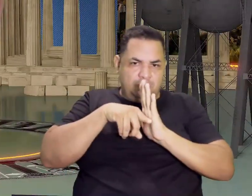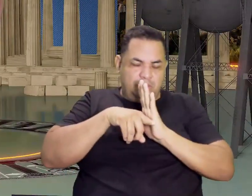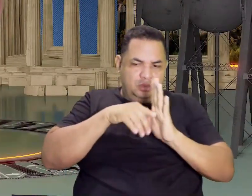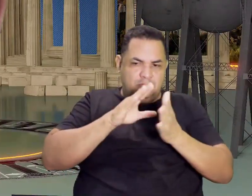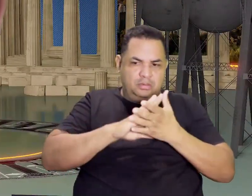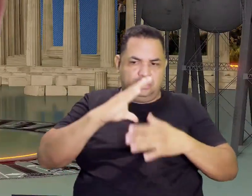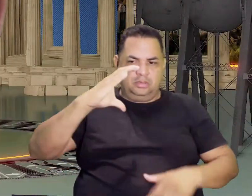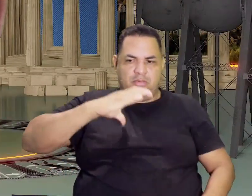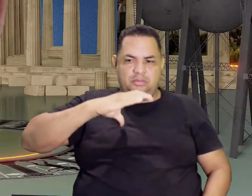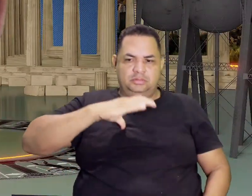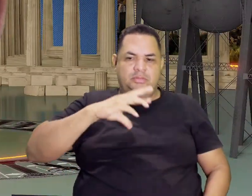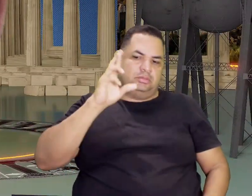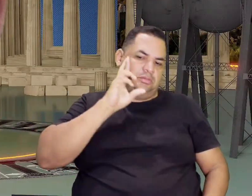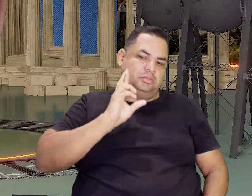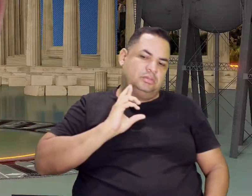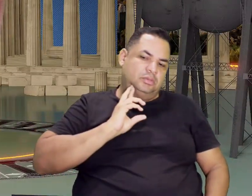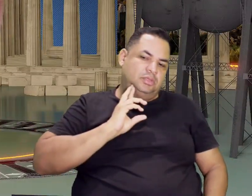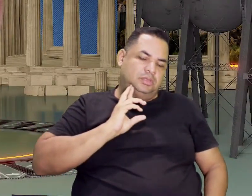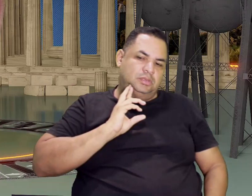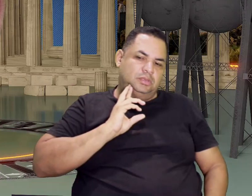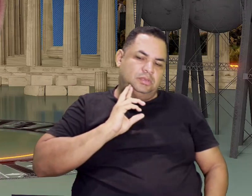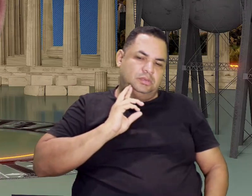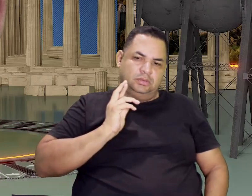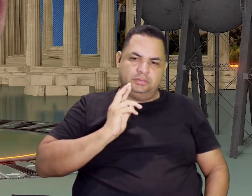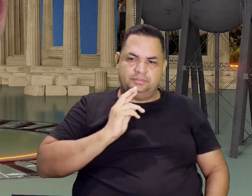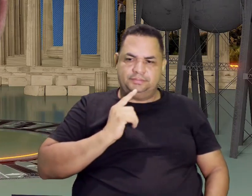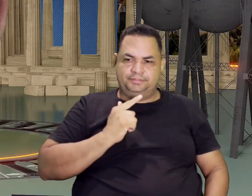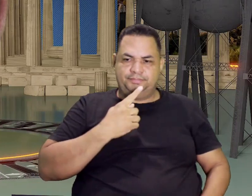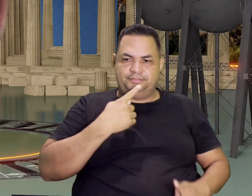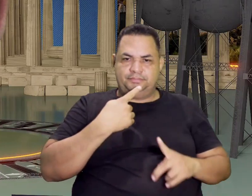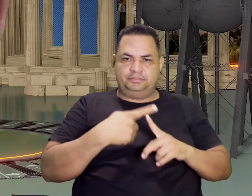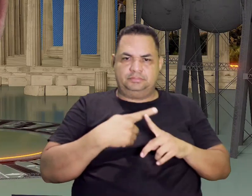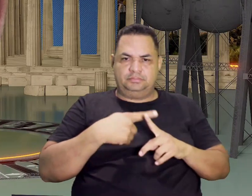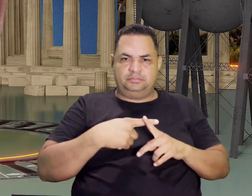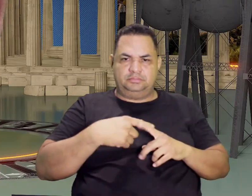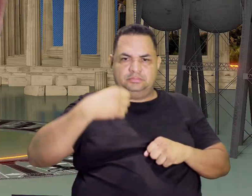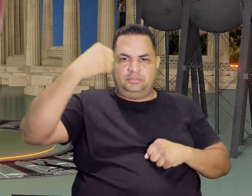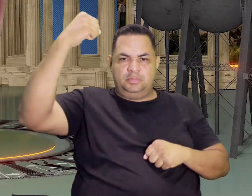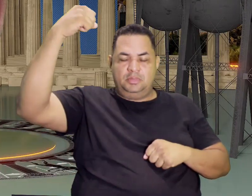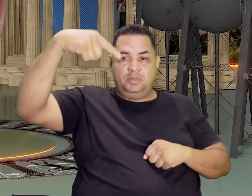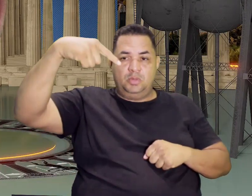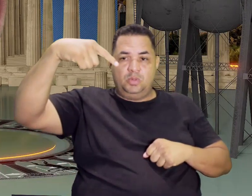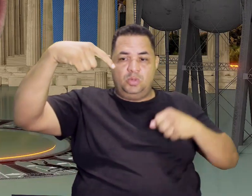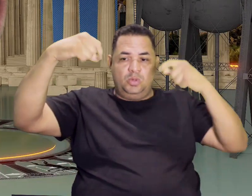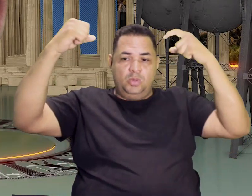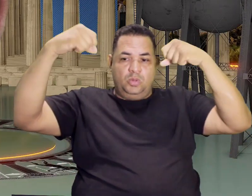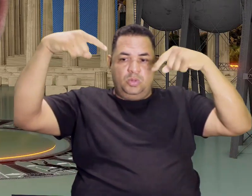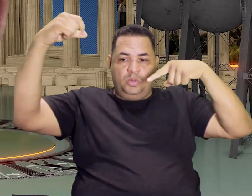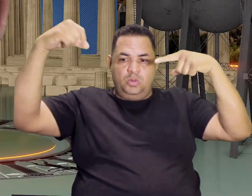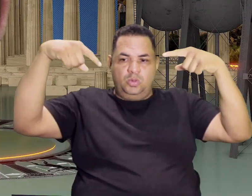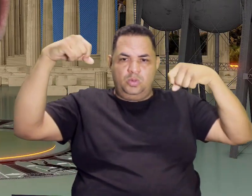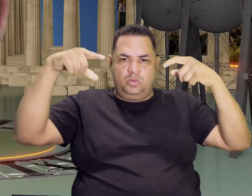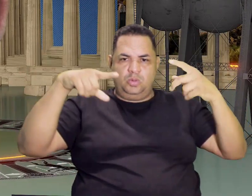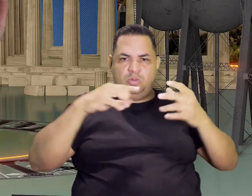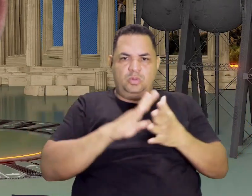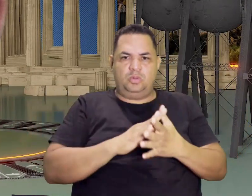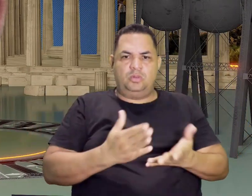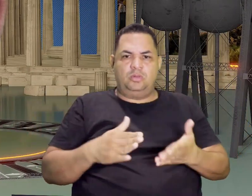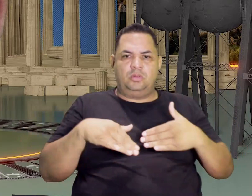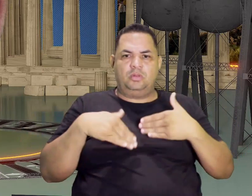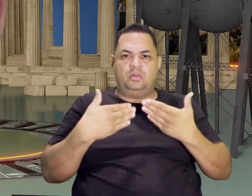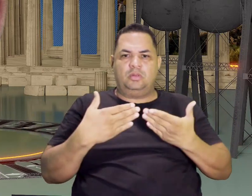algumas cidades do estado de Rondônia? Pelo fato das luzes não ofuscar tanto no universo,